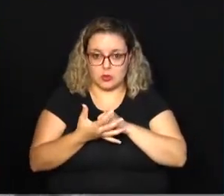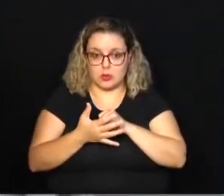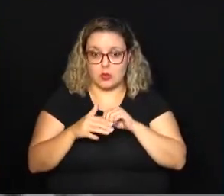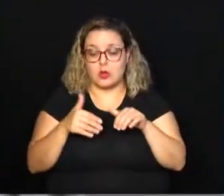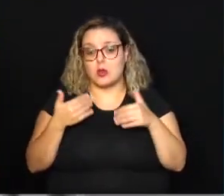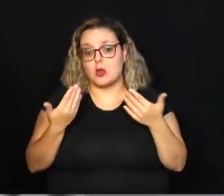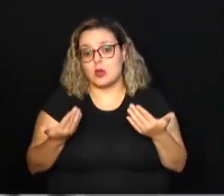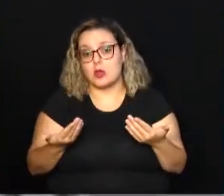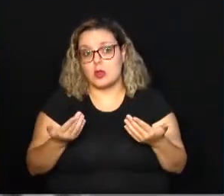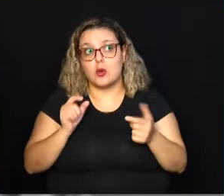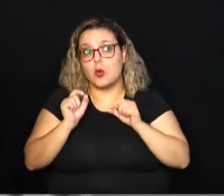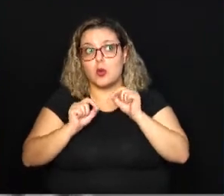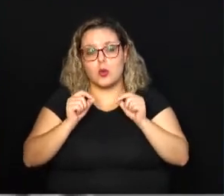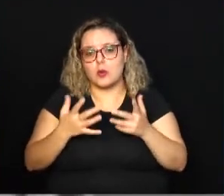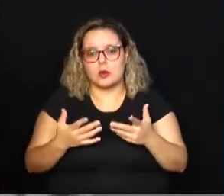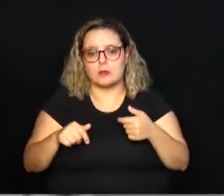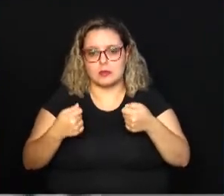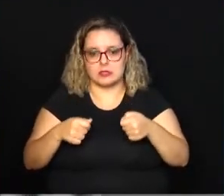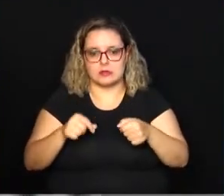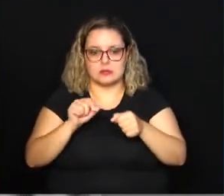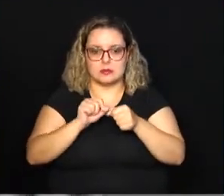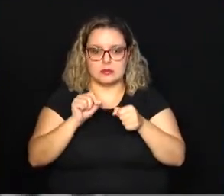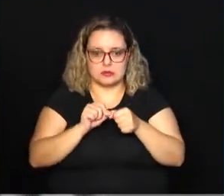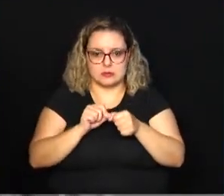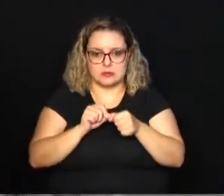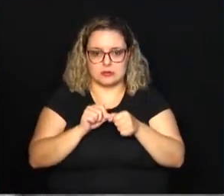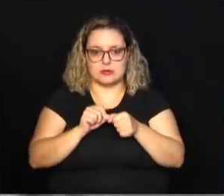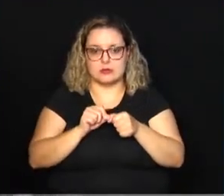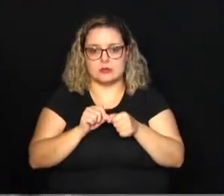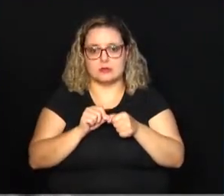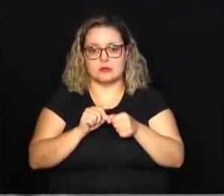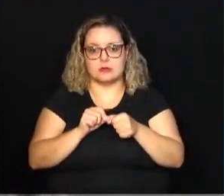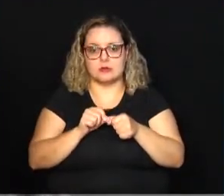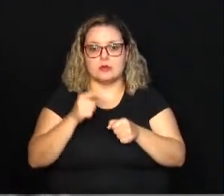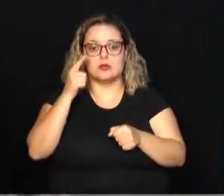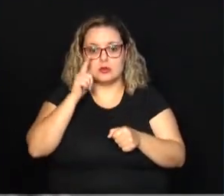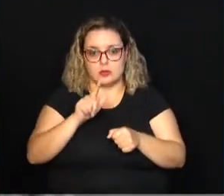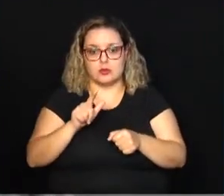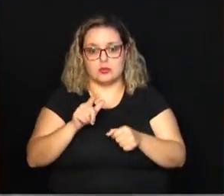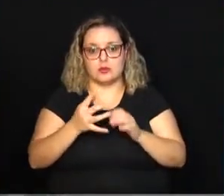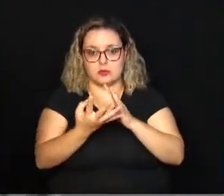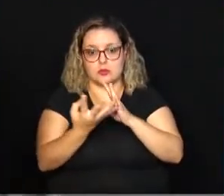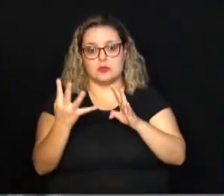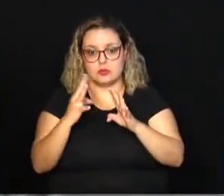medidas que podem ser tomadas, enfim, para que a gente chegue nessa taxa de isolamento, porque é um número, é